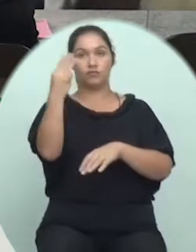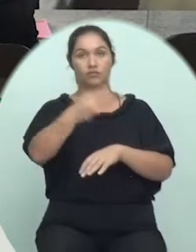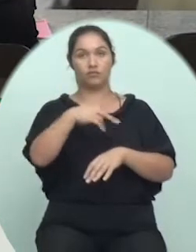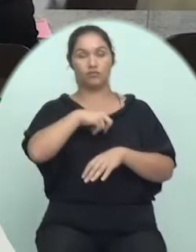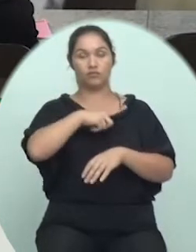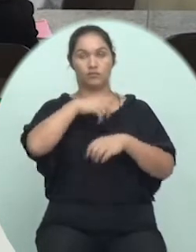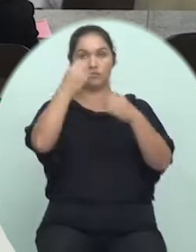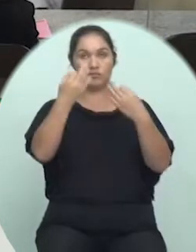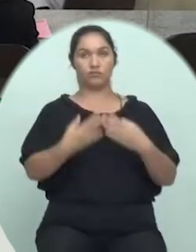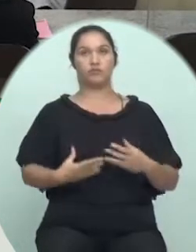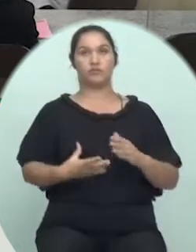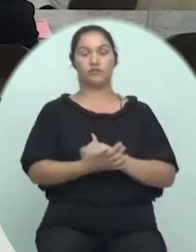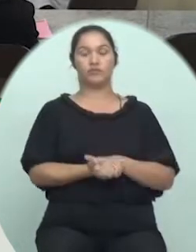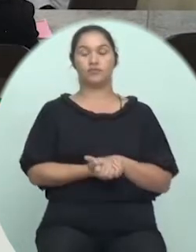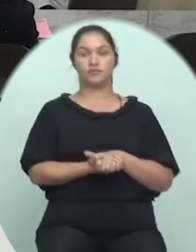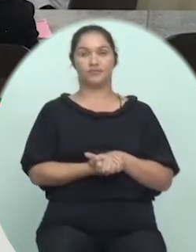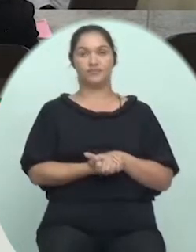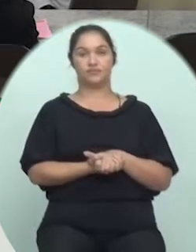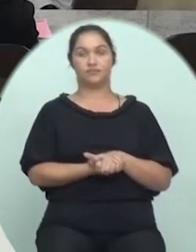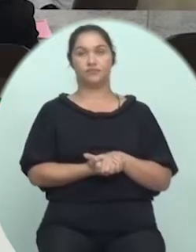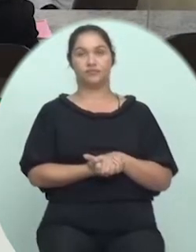30.